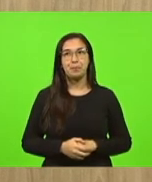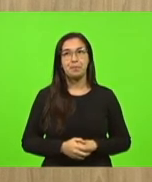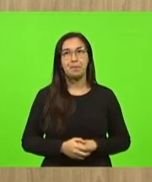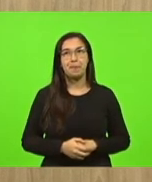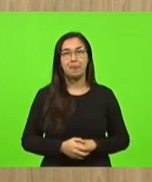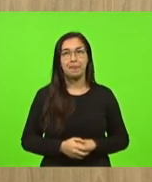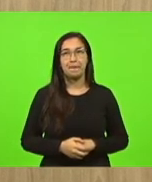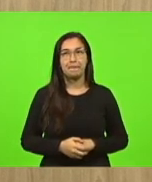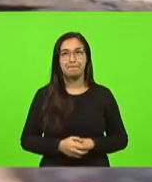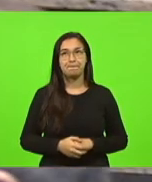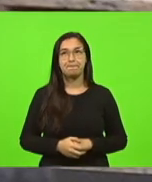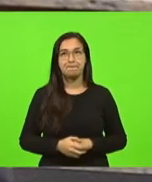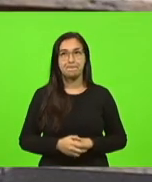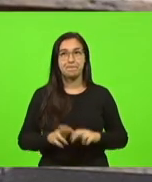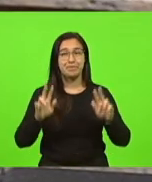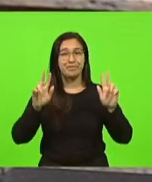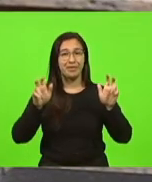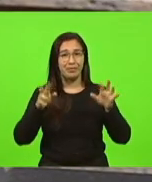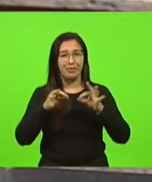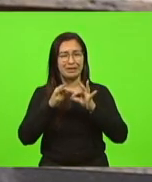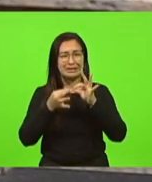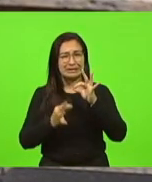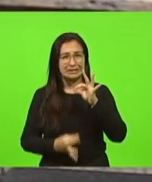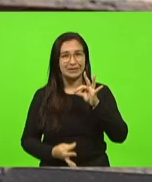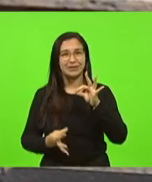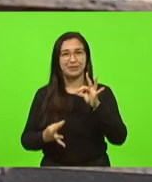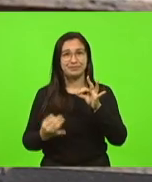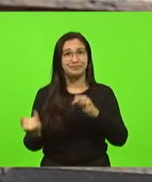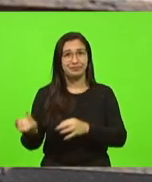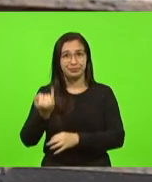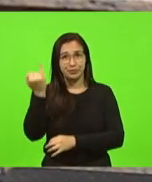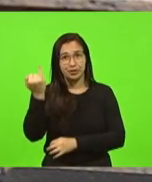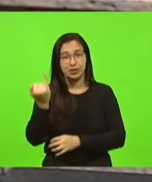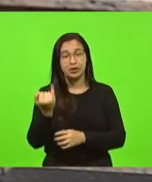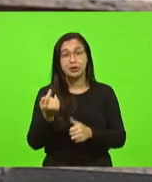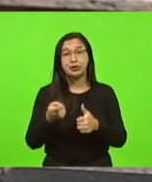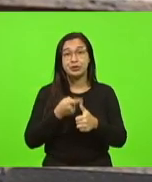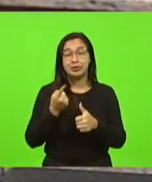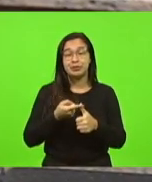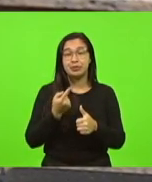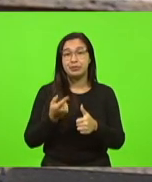intensa e extensa, e eu quero aqui, felizmente, deputado Scudillac,